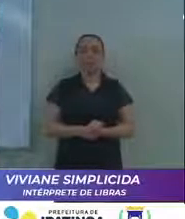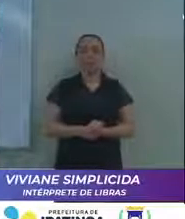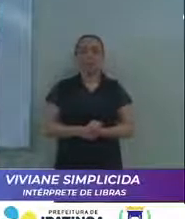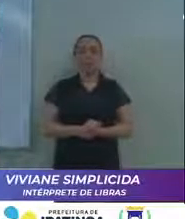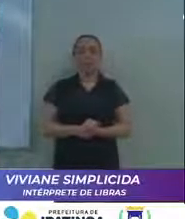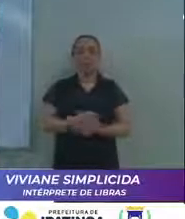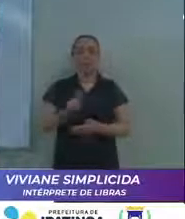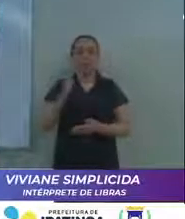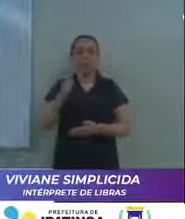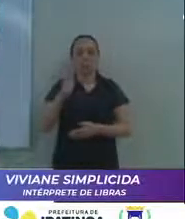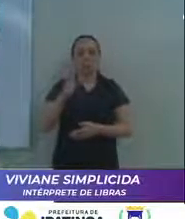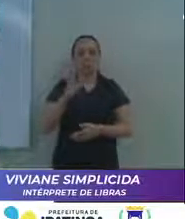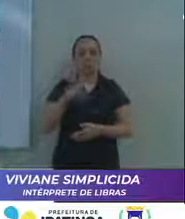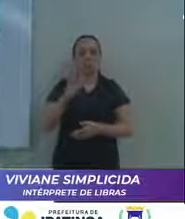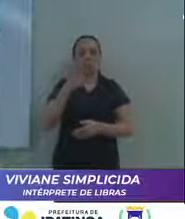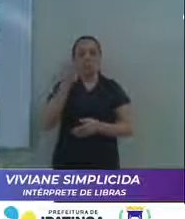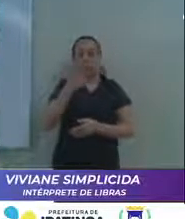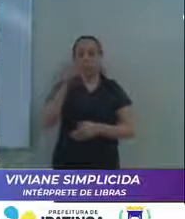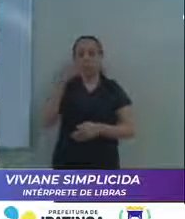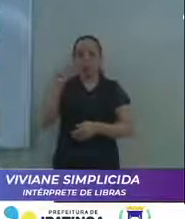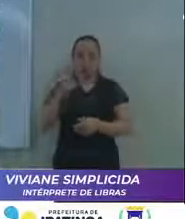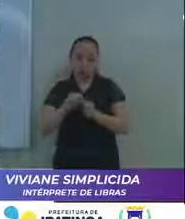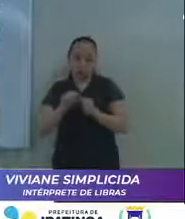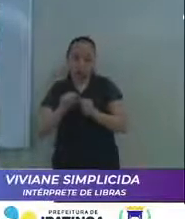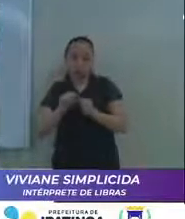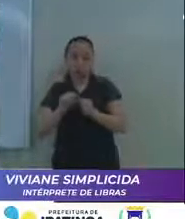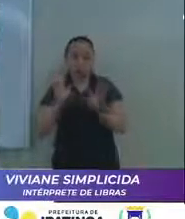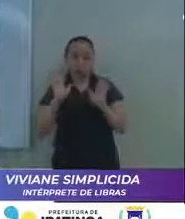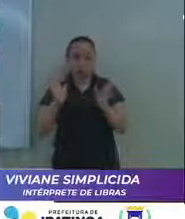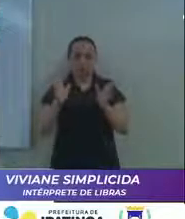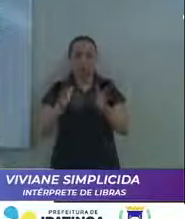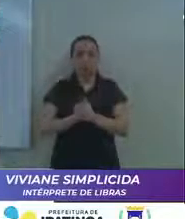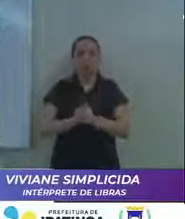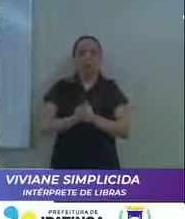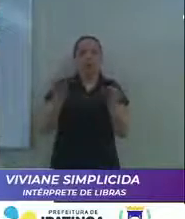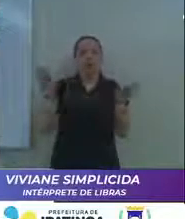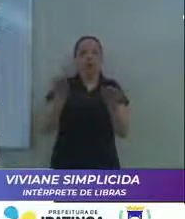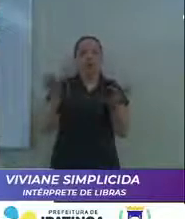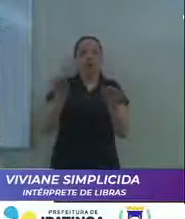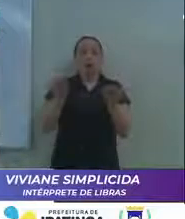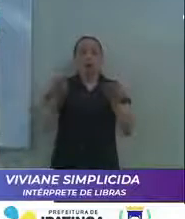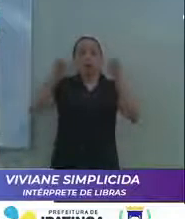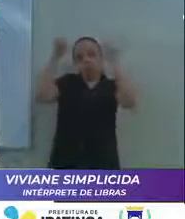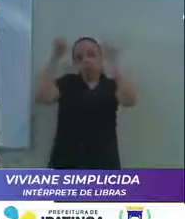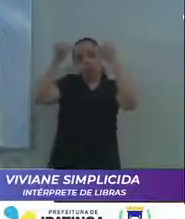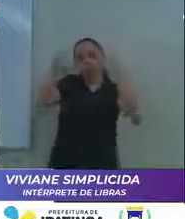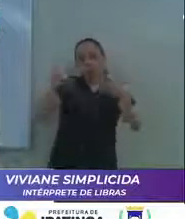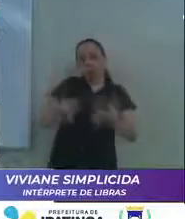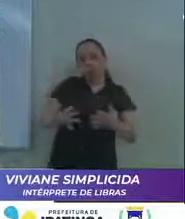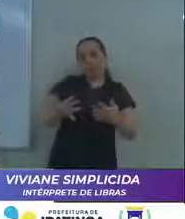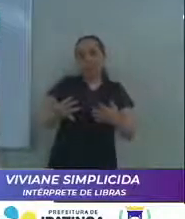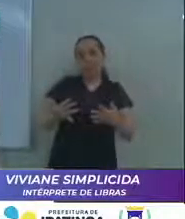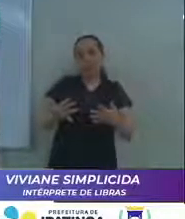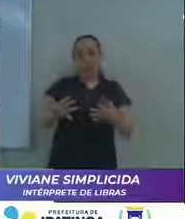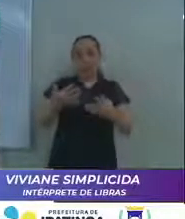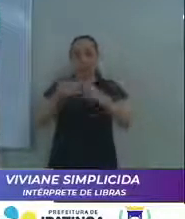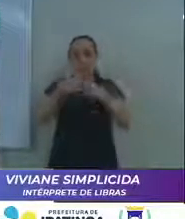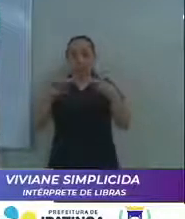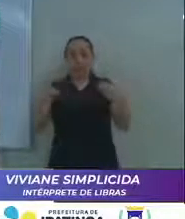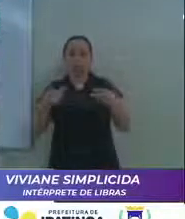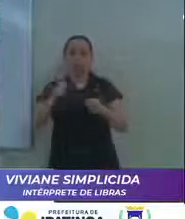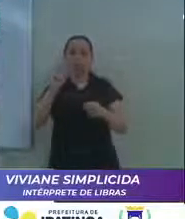Eu falei um pouquinho do que eu faço, né? Agora eu vou contar um pouquinho para vocês de quem eu sou, na